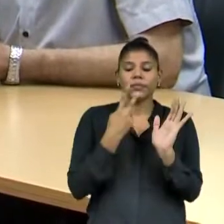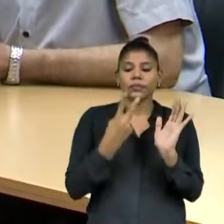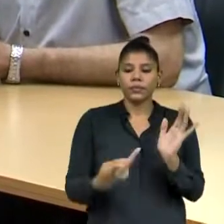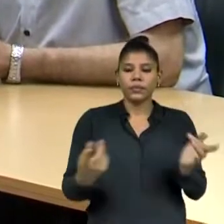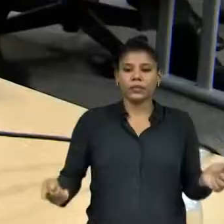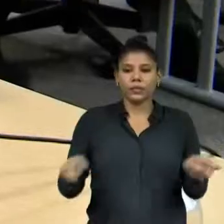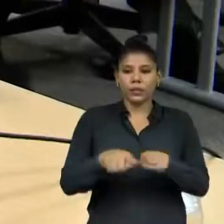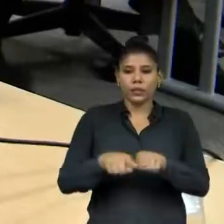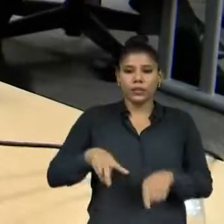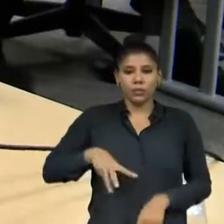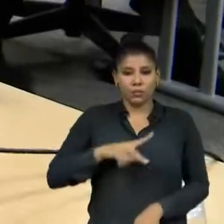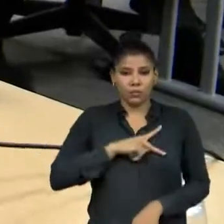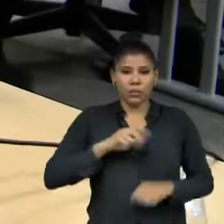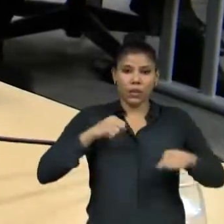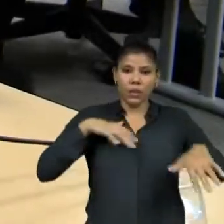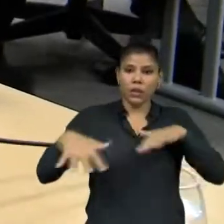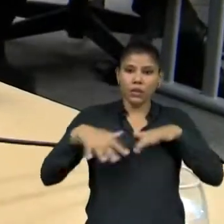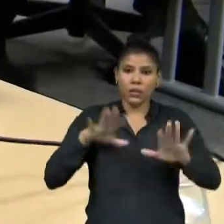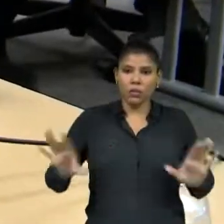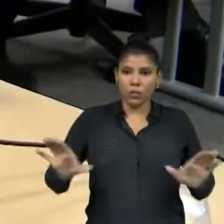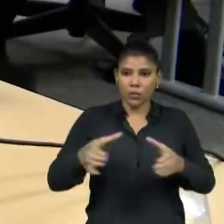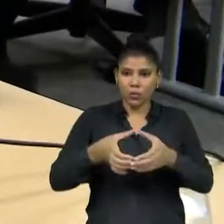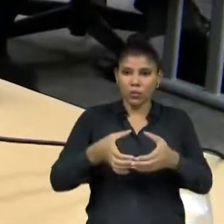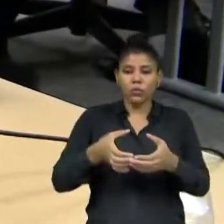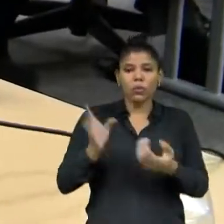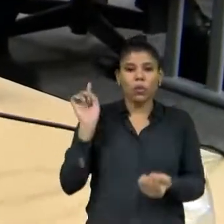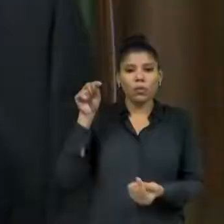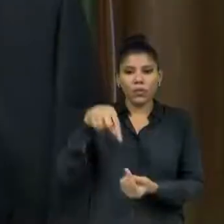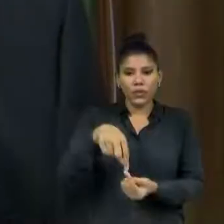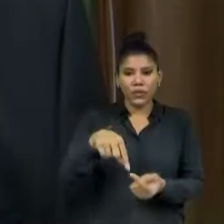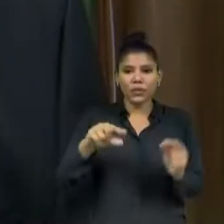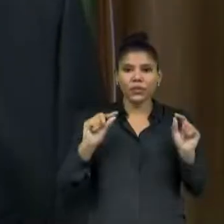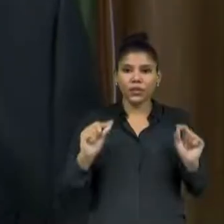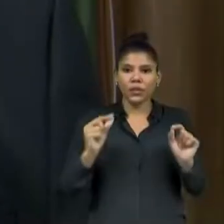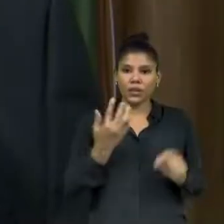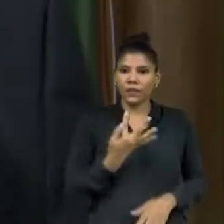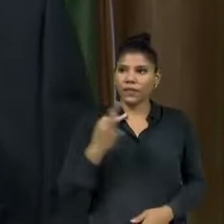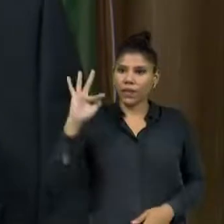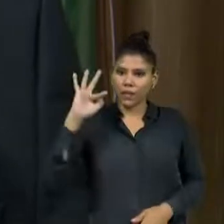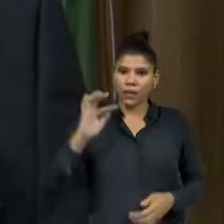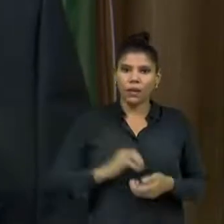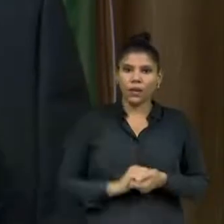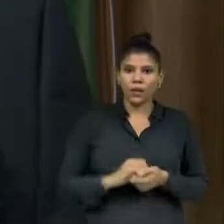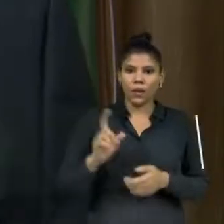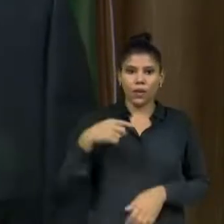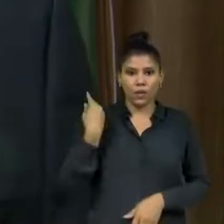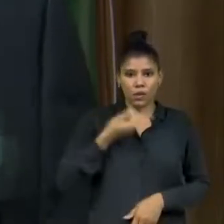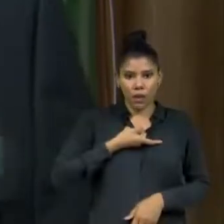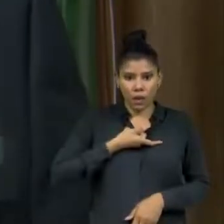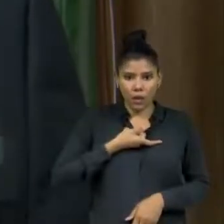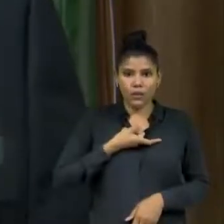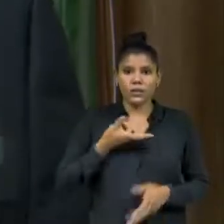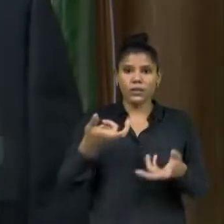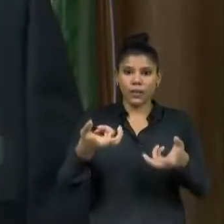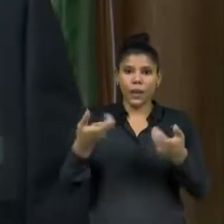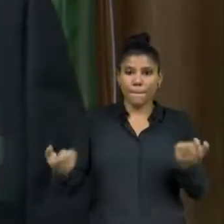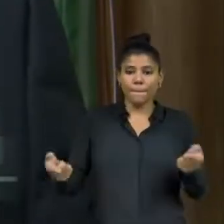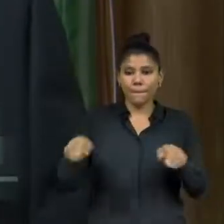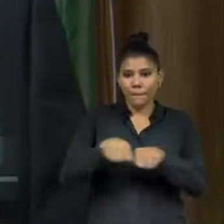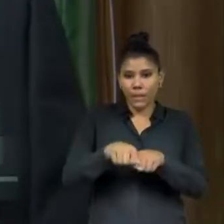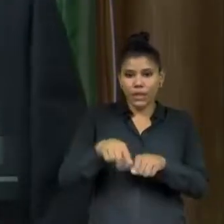ações em conjunto, com o objetivo de levar o caso para a instância federal. Nós estamos buscando parcerias com o Ministério